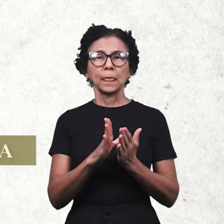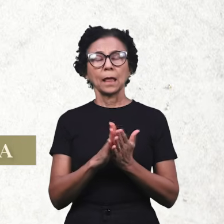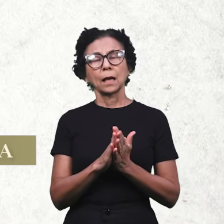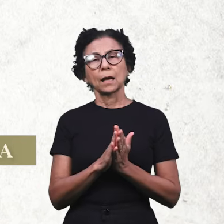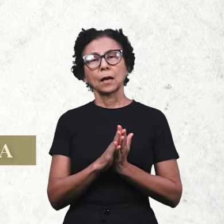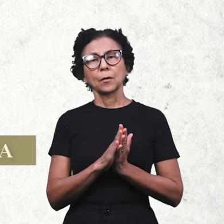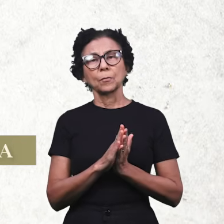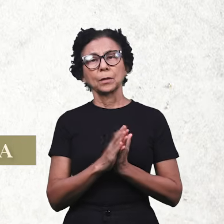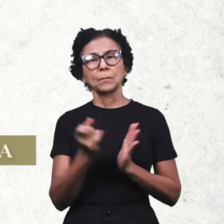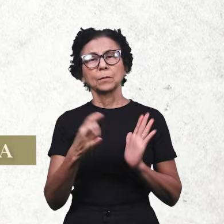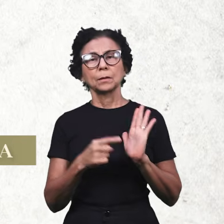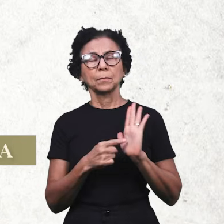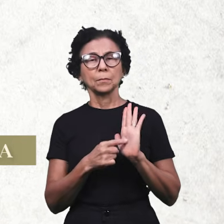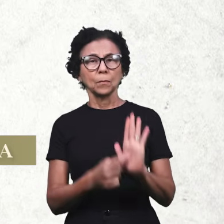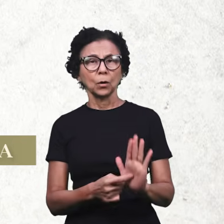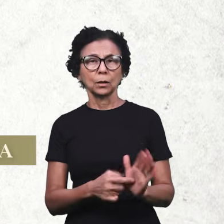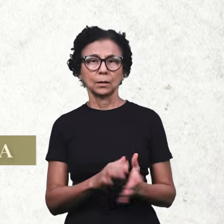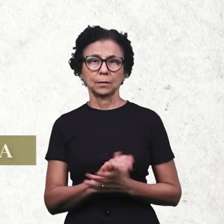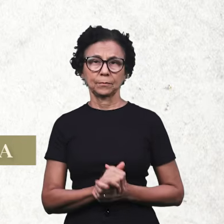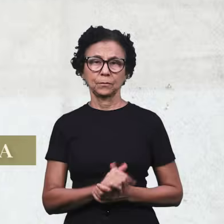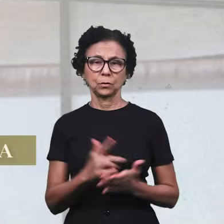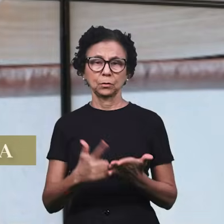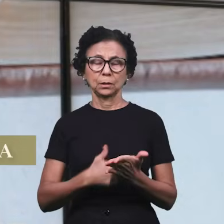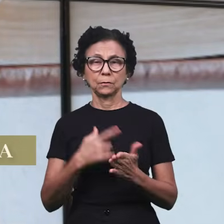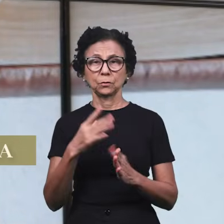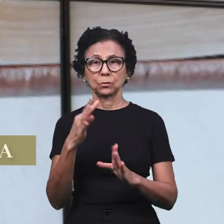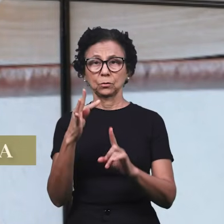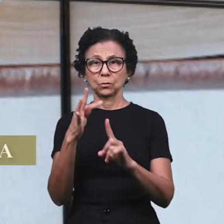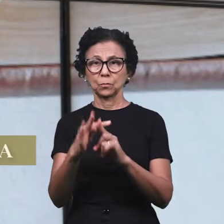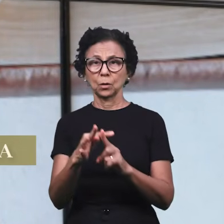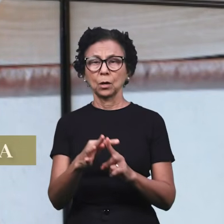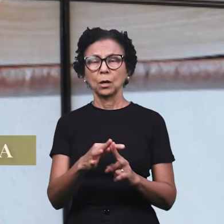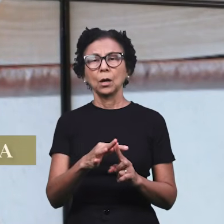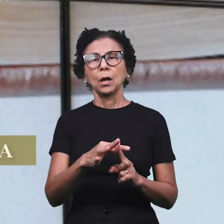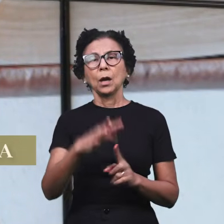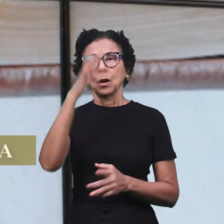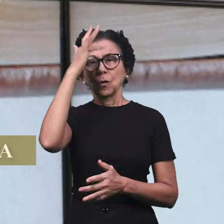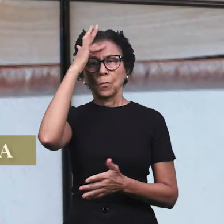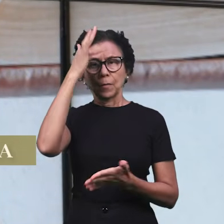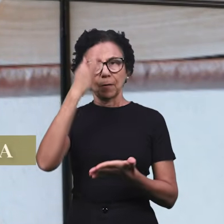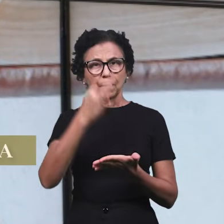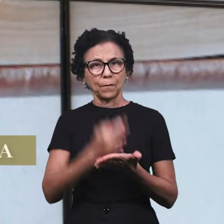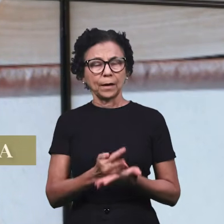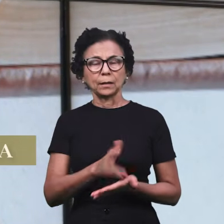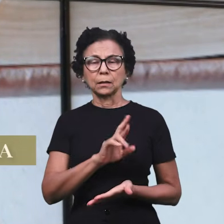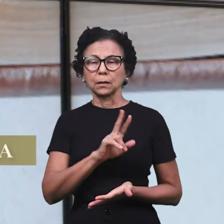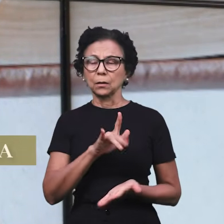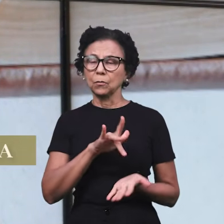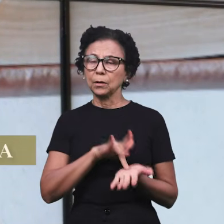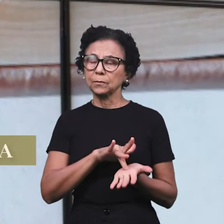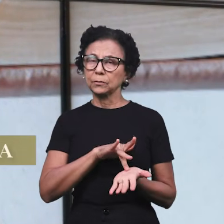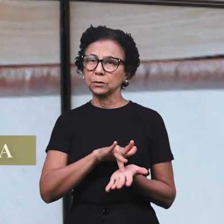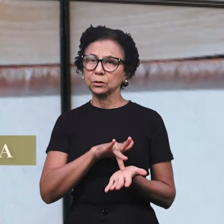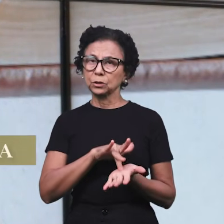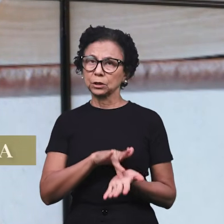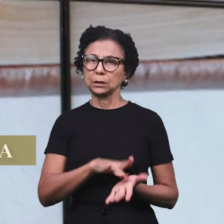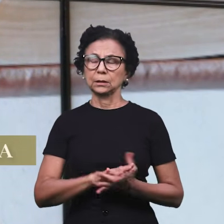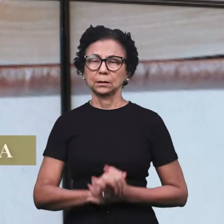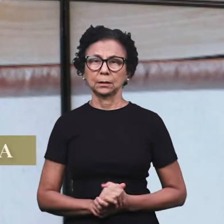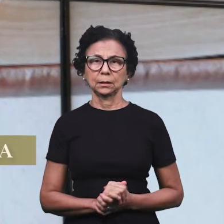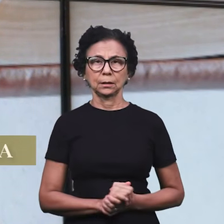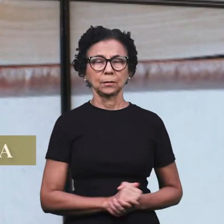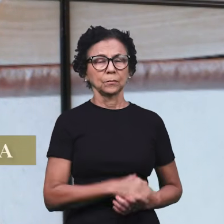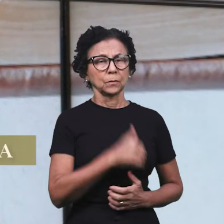que certamente habita em ti. Então, nós somos responsáveis como mães para dar essa estrutura firme na nossa